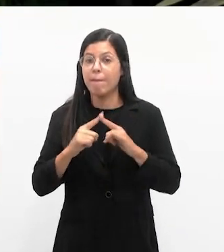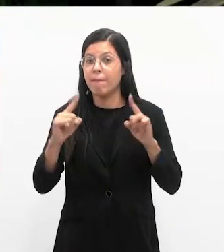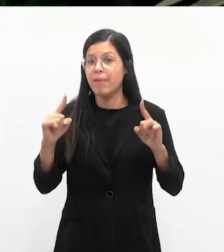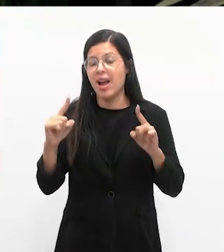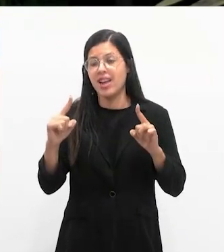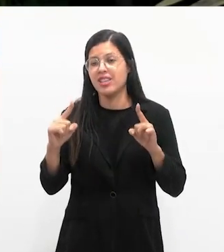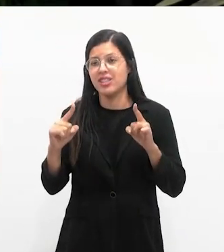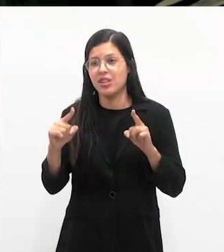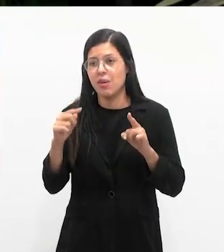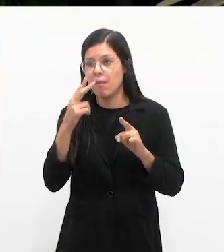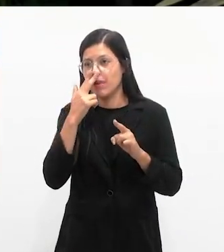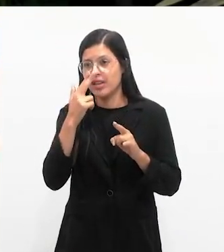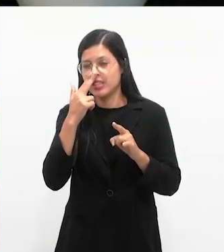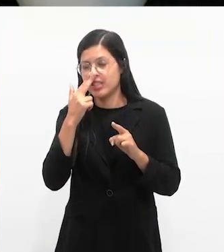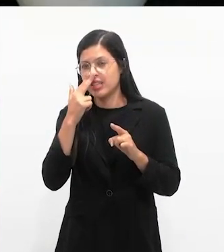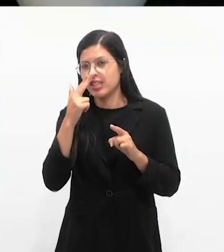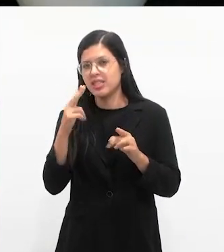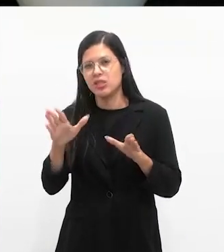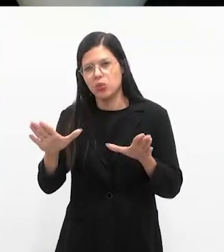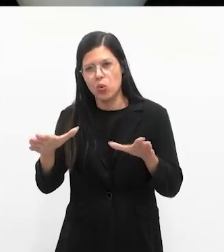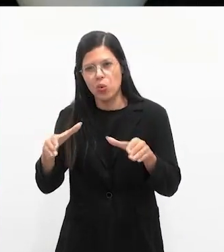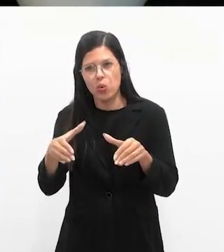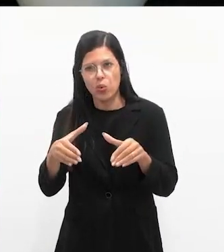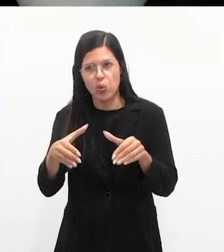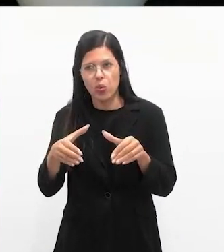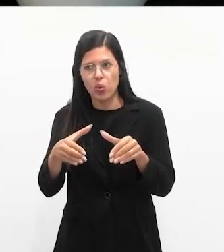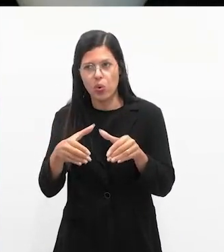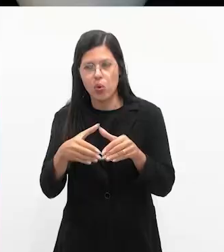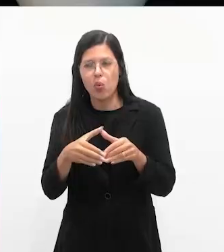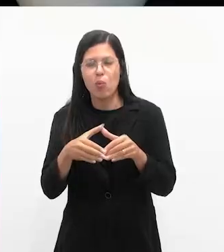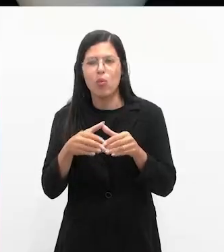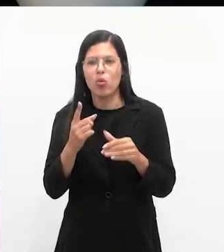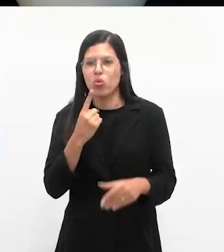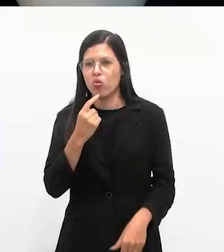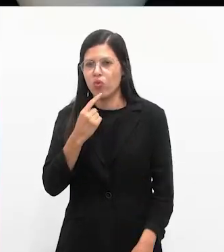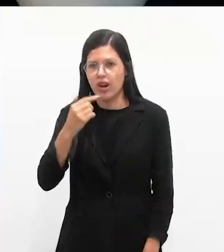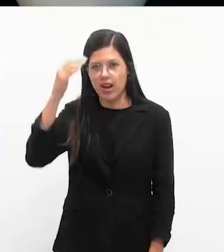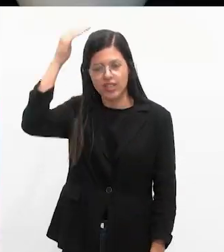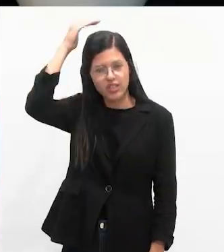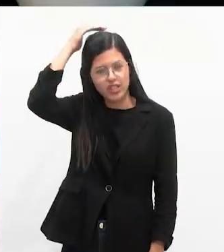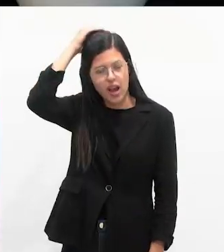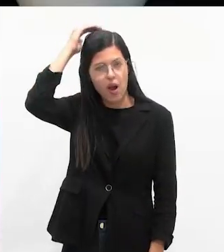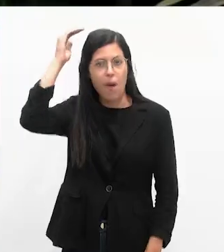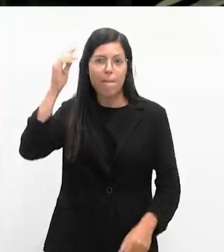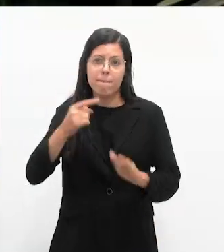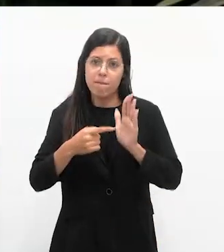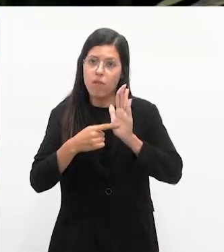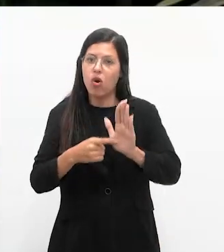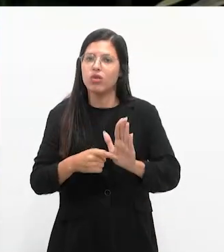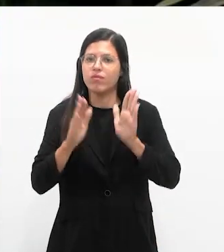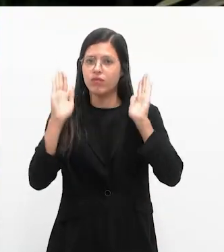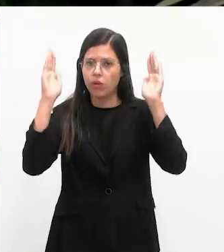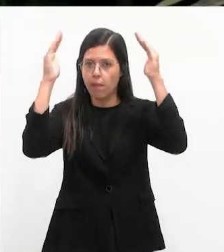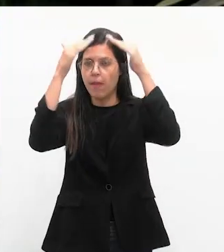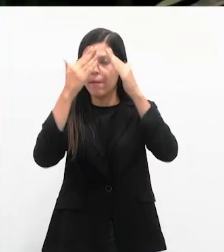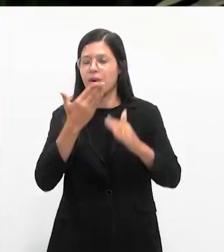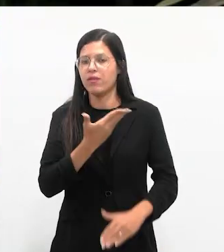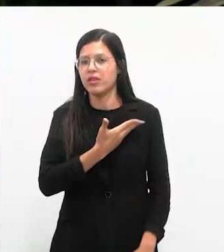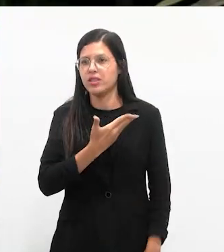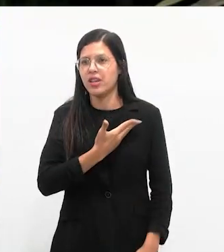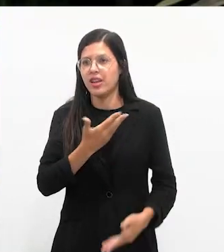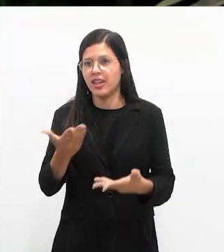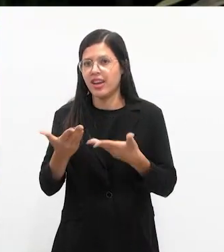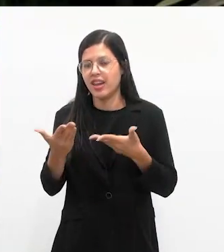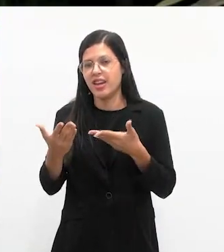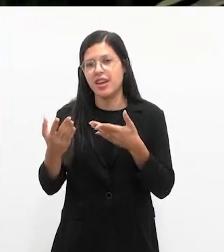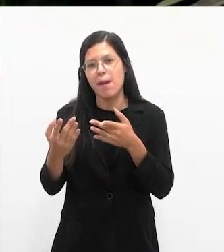nesse conselho, que é o Conselho dos Cardeais, demonstra que o Papa Francisco queria,